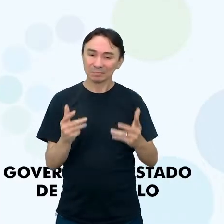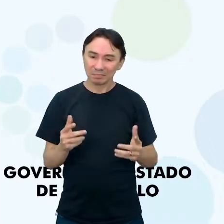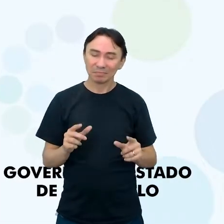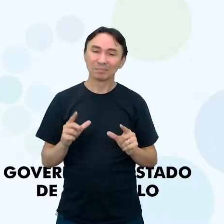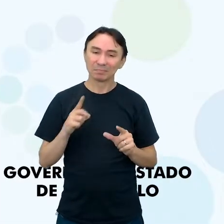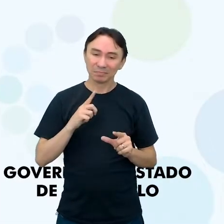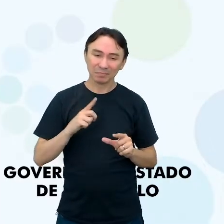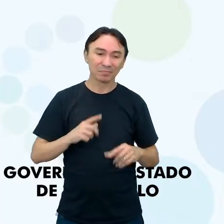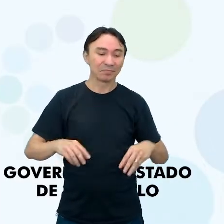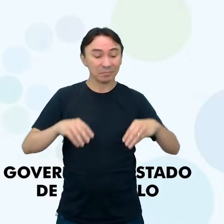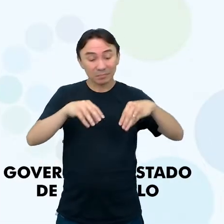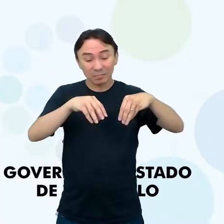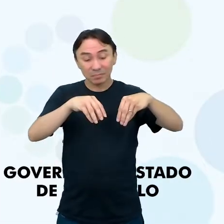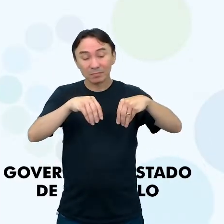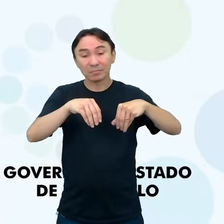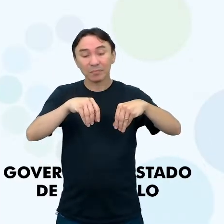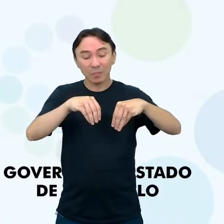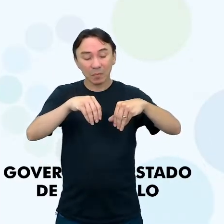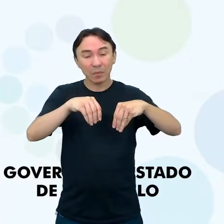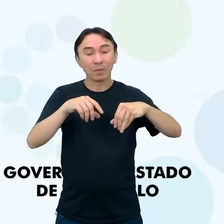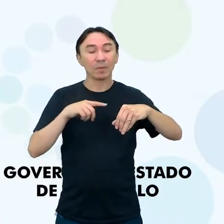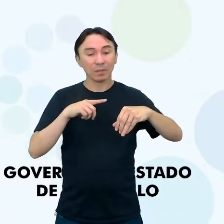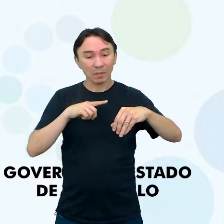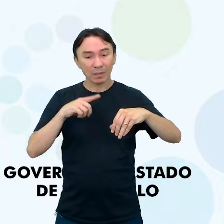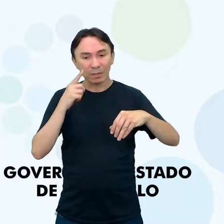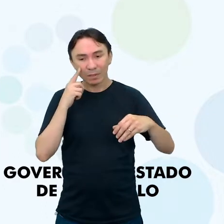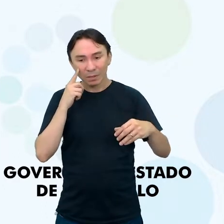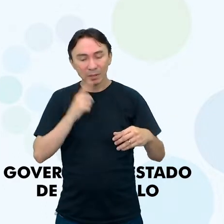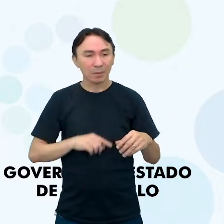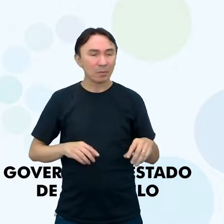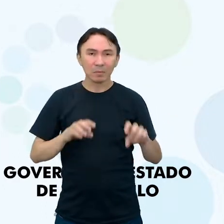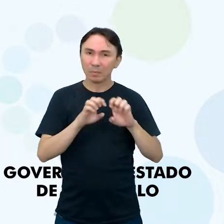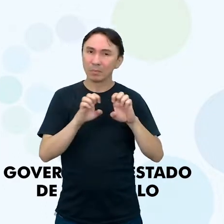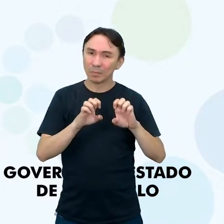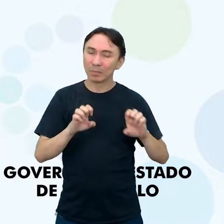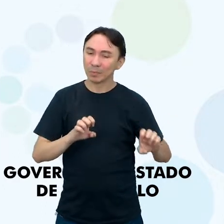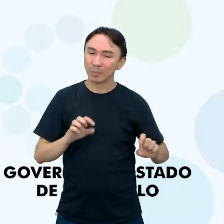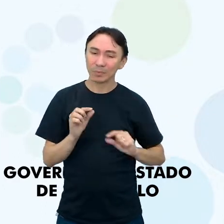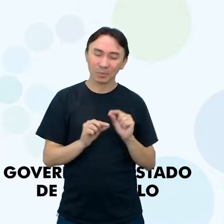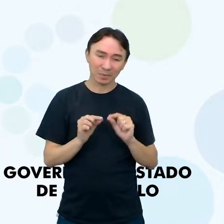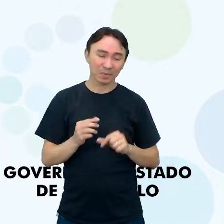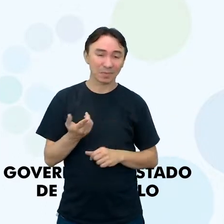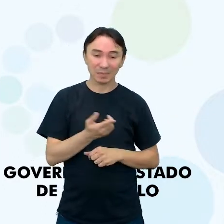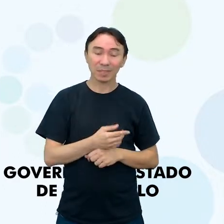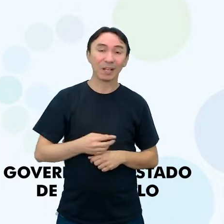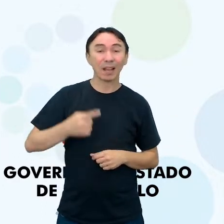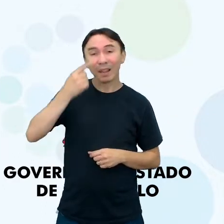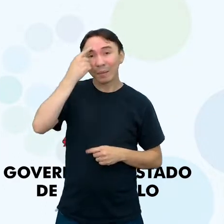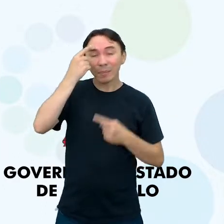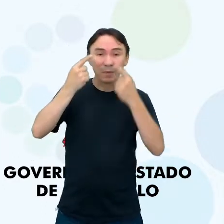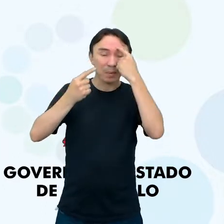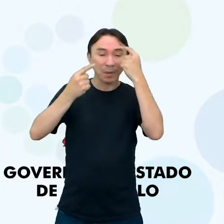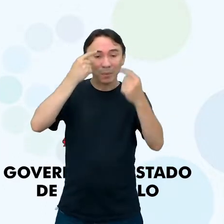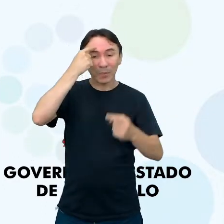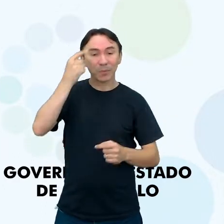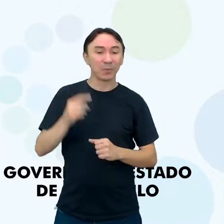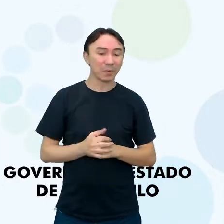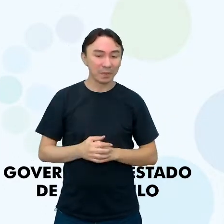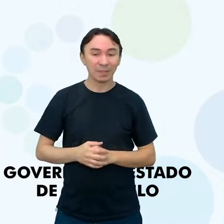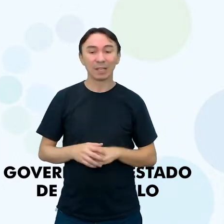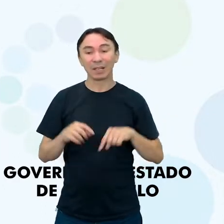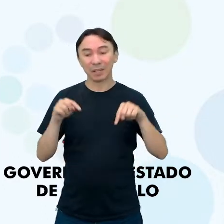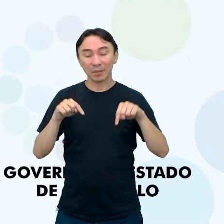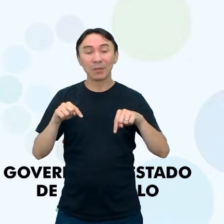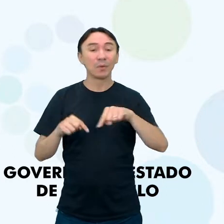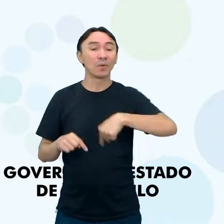solo, Então, olha só, professora, a gente tem aí, só para os nossos alunos, então, relembrarem, qual é o aprofundamento em